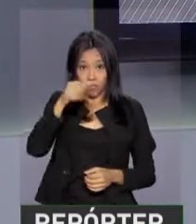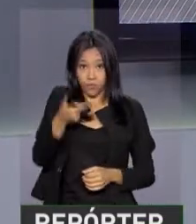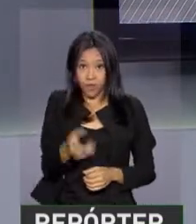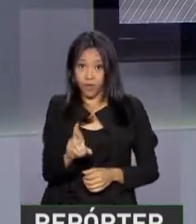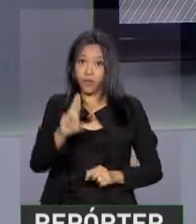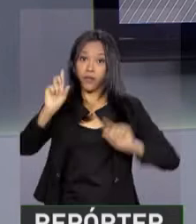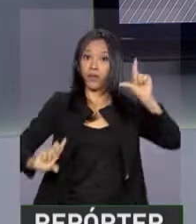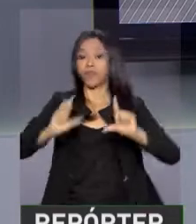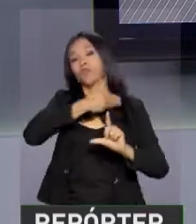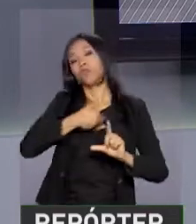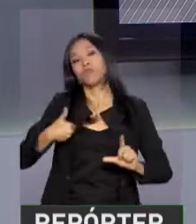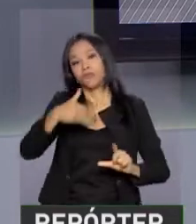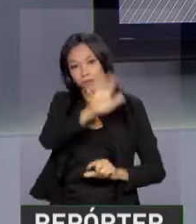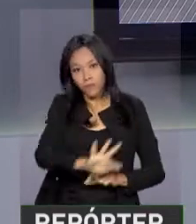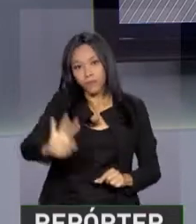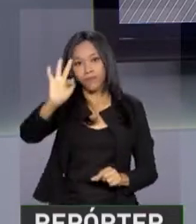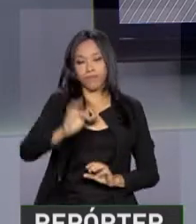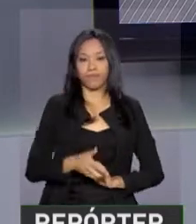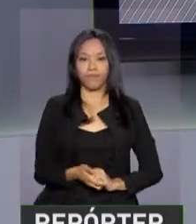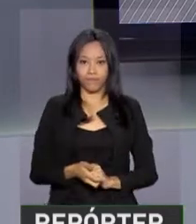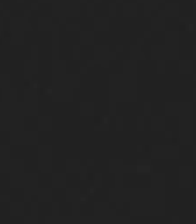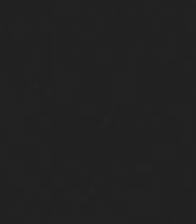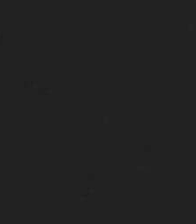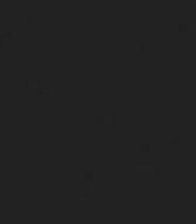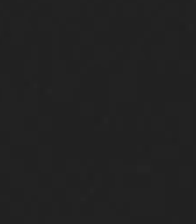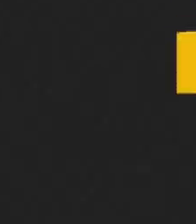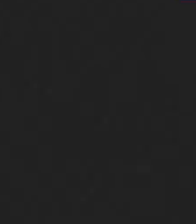gente na nbr a tv do governo federal